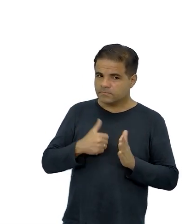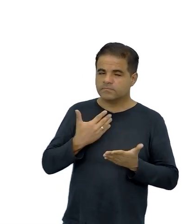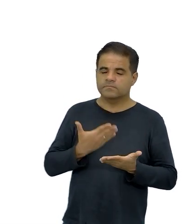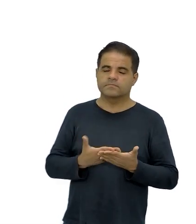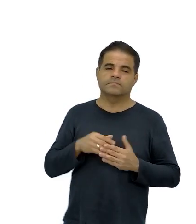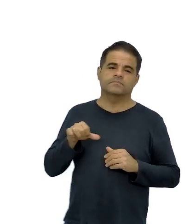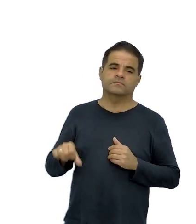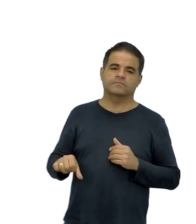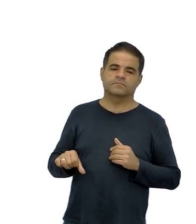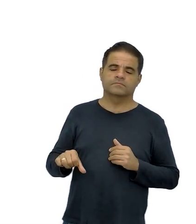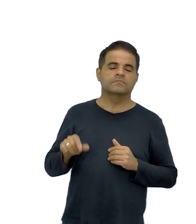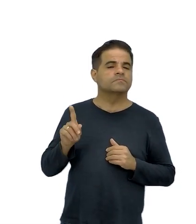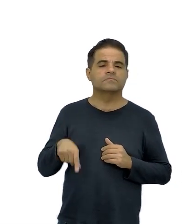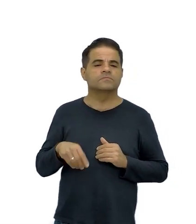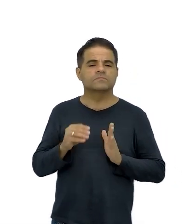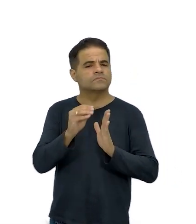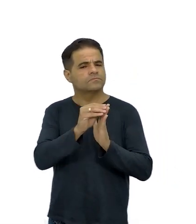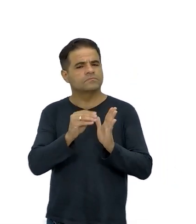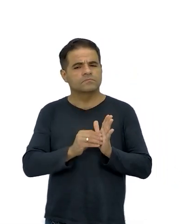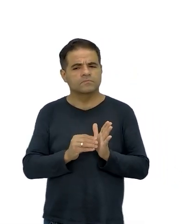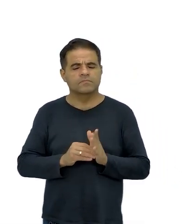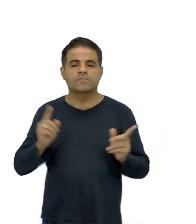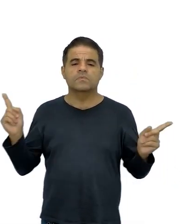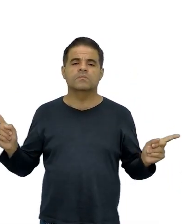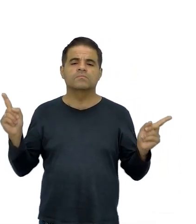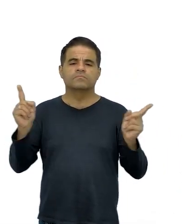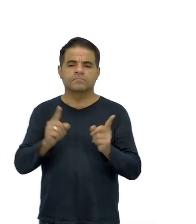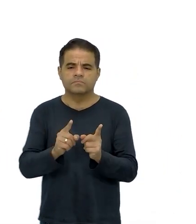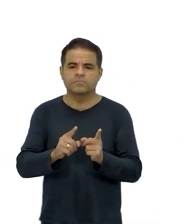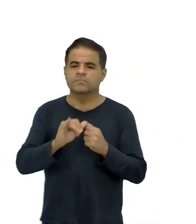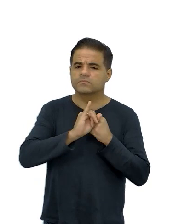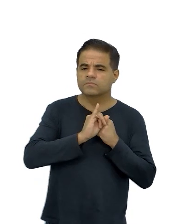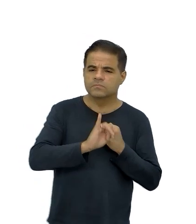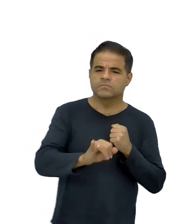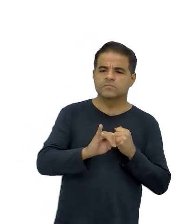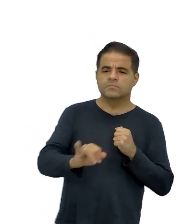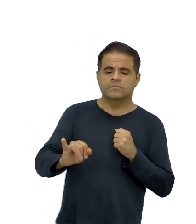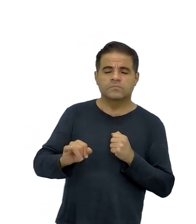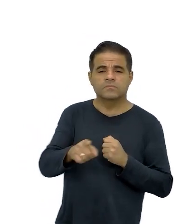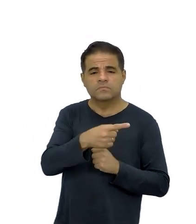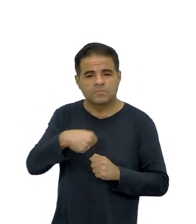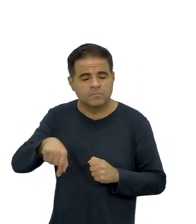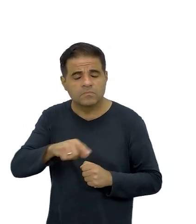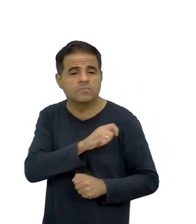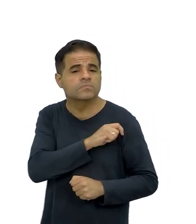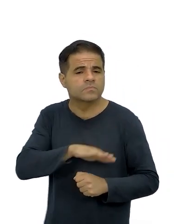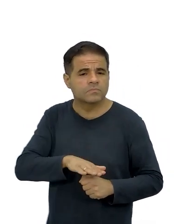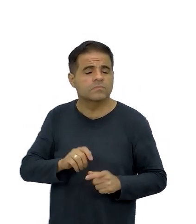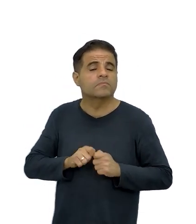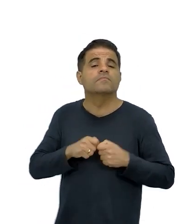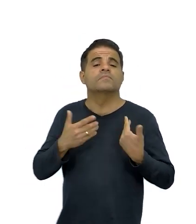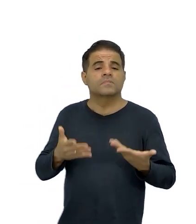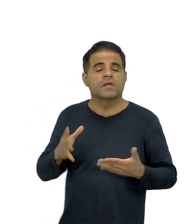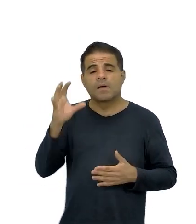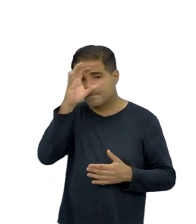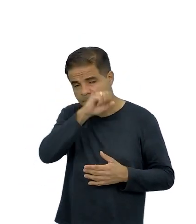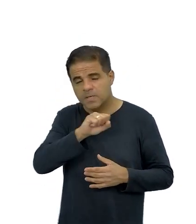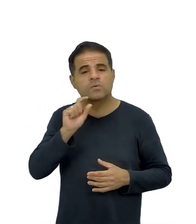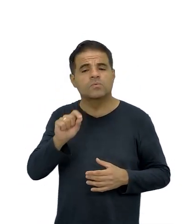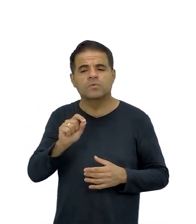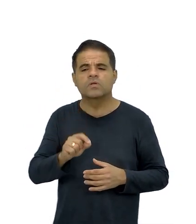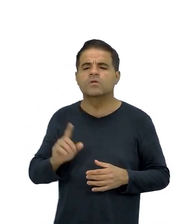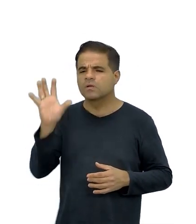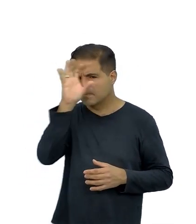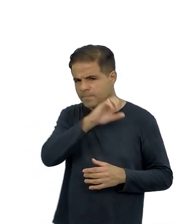9, que é pontuando um trecho de uma lenda. O que os alunos terão que fazer, o que eles aprendem? O que